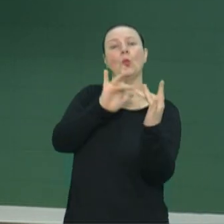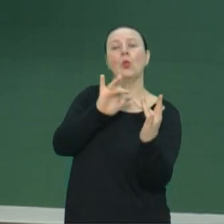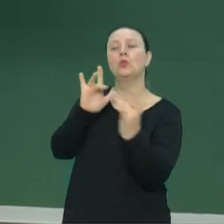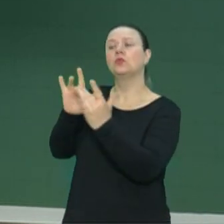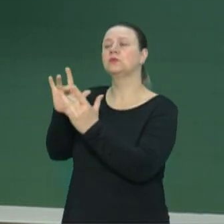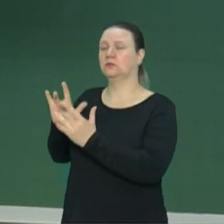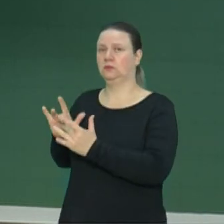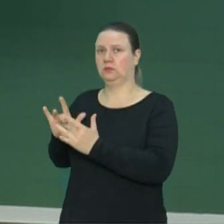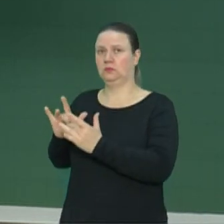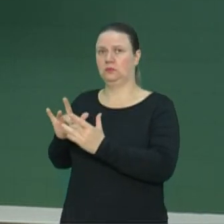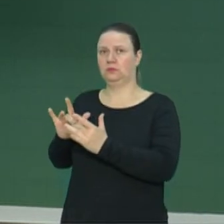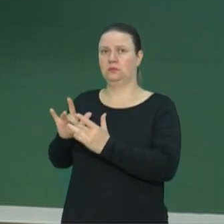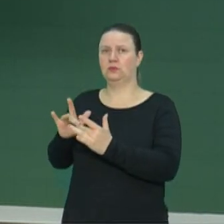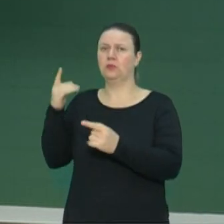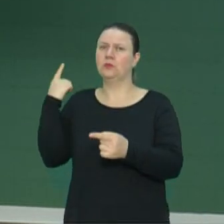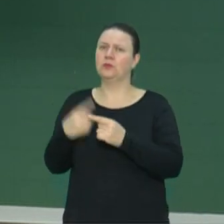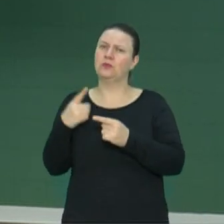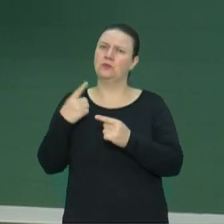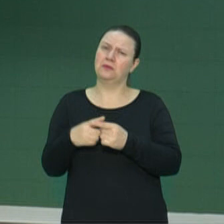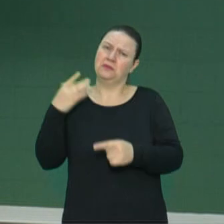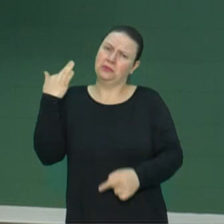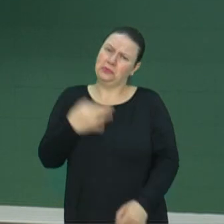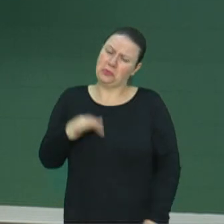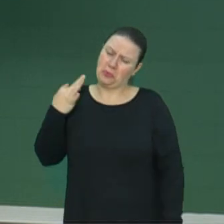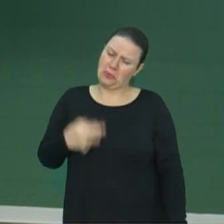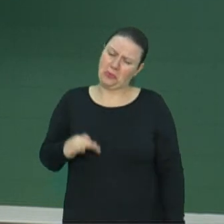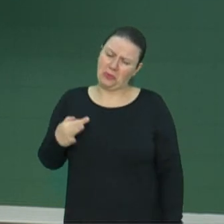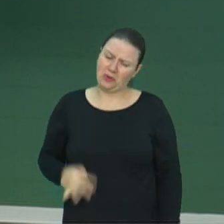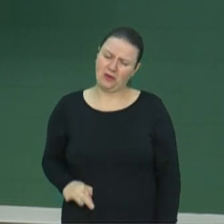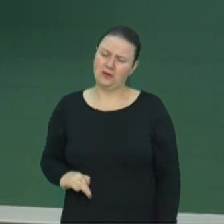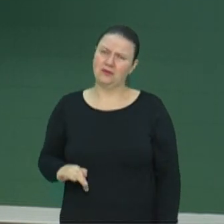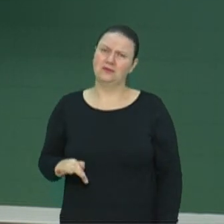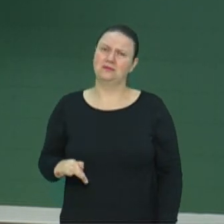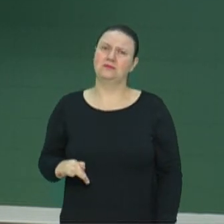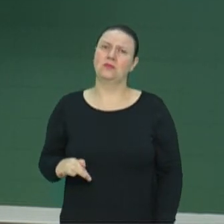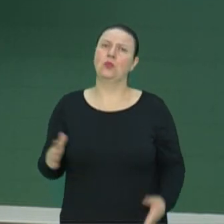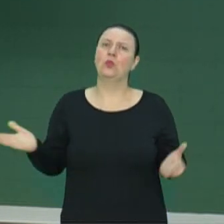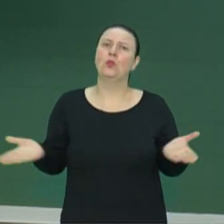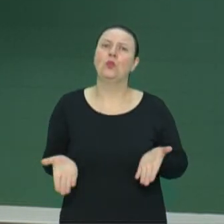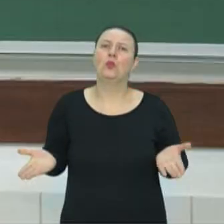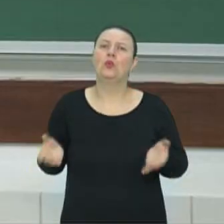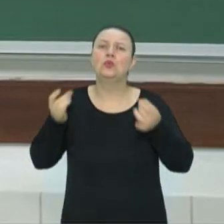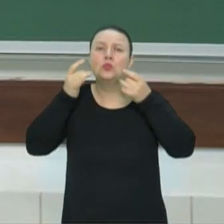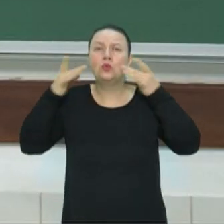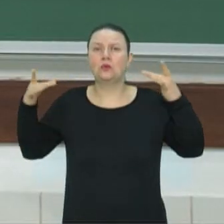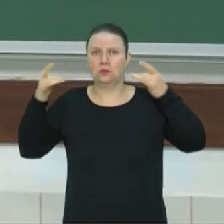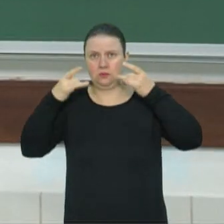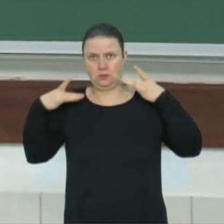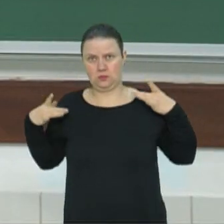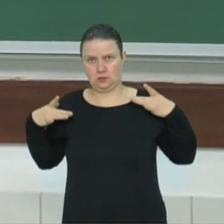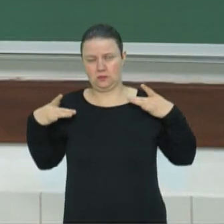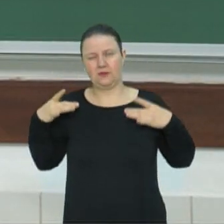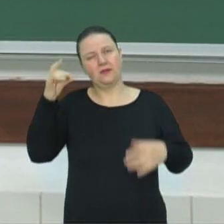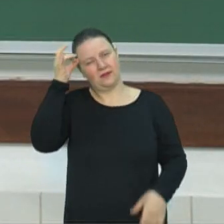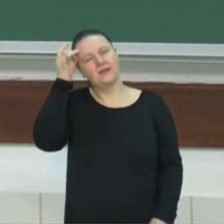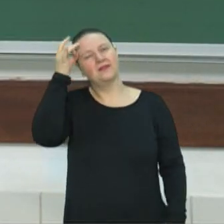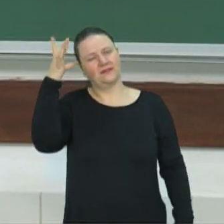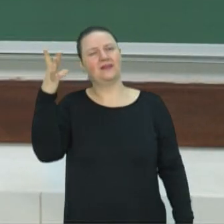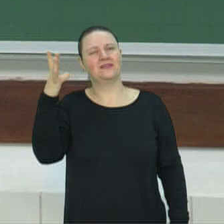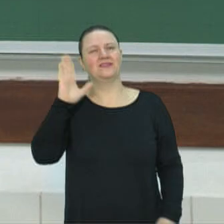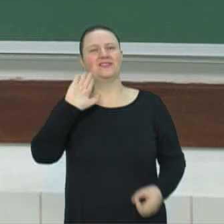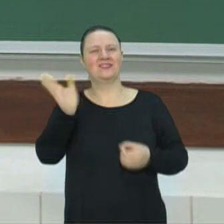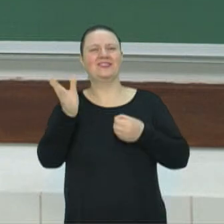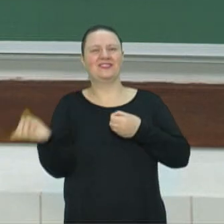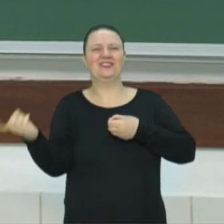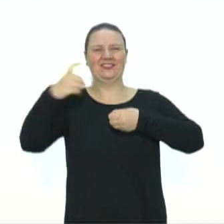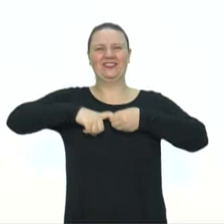então, por que dói tanto o contato de hoje em dia para o Gaturro? Essa é muito fácil, né? Já voltamos